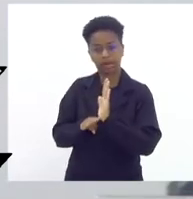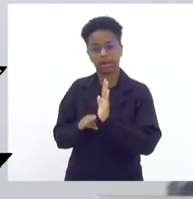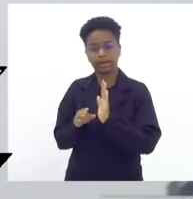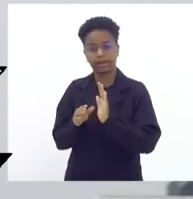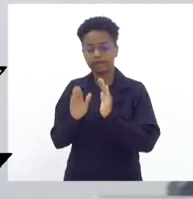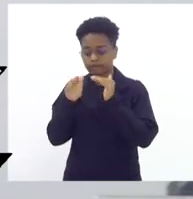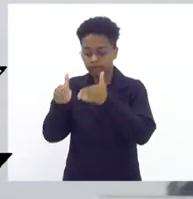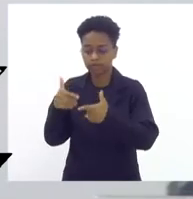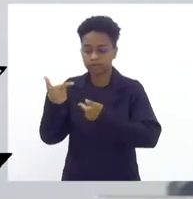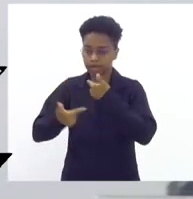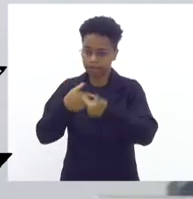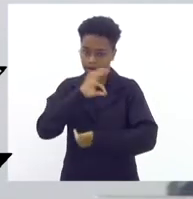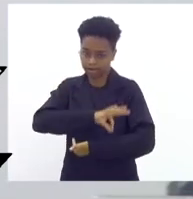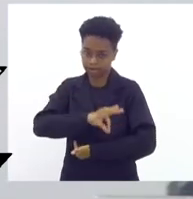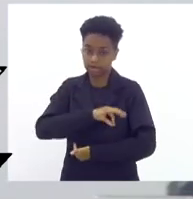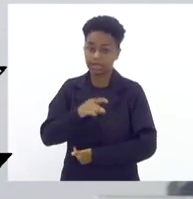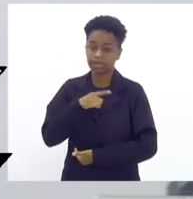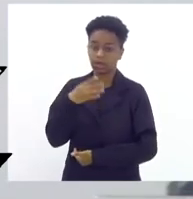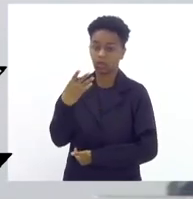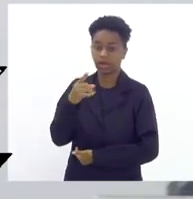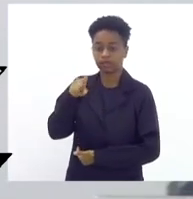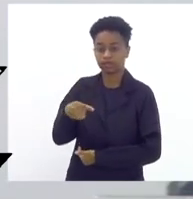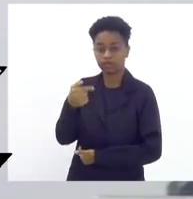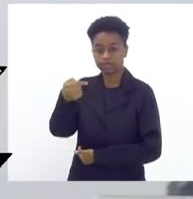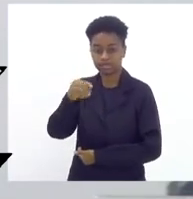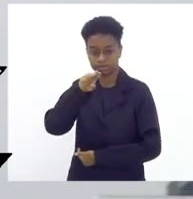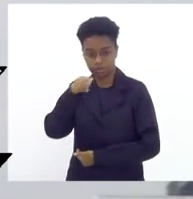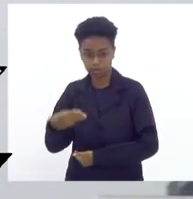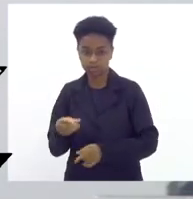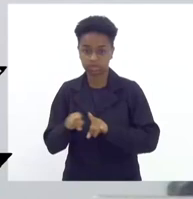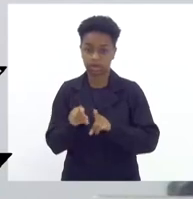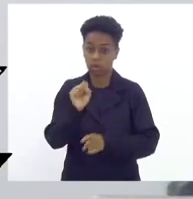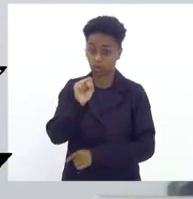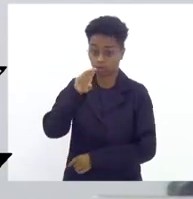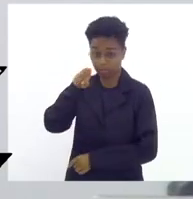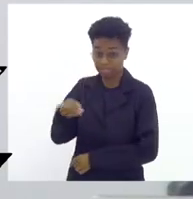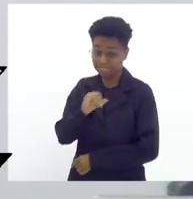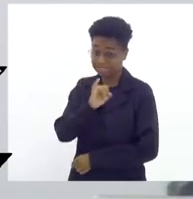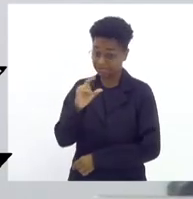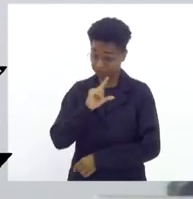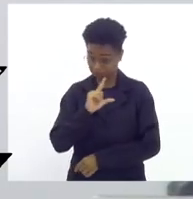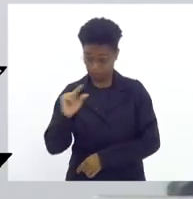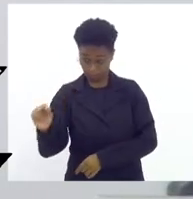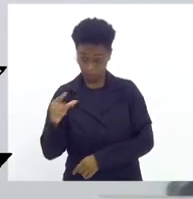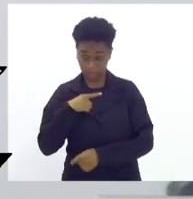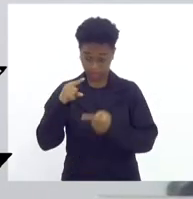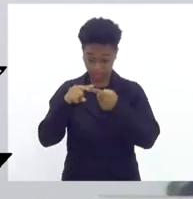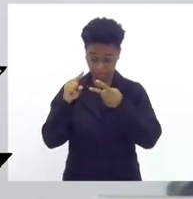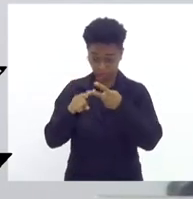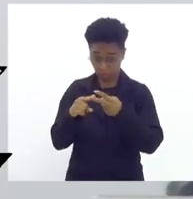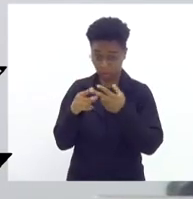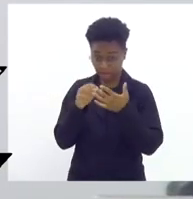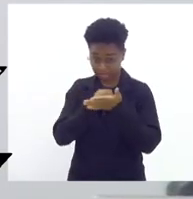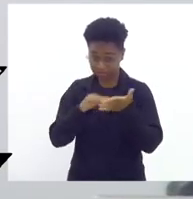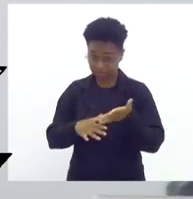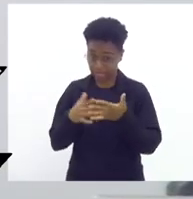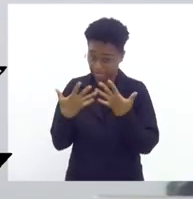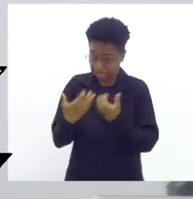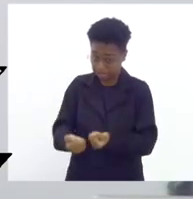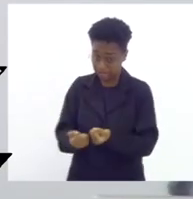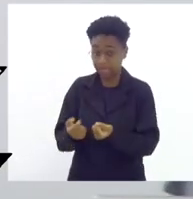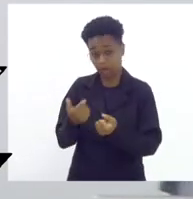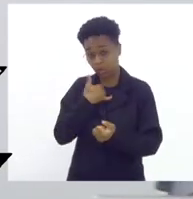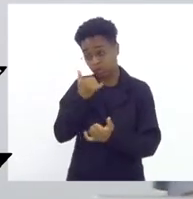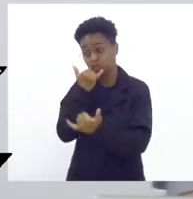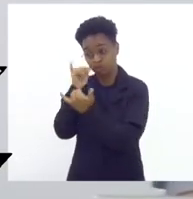essa de 4,7 milhões e é de 8 milhões se você sair daqui com essas duas tarefas aí Tá perdoada a secretaria